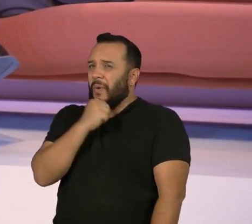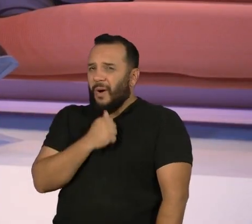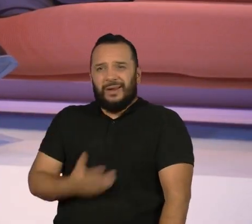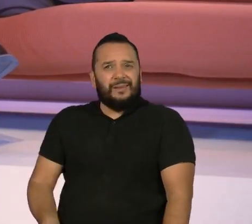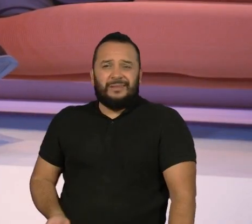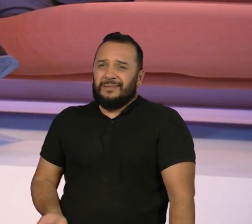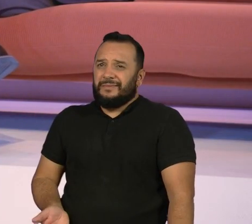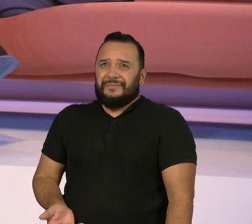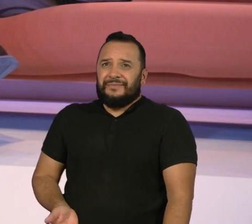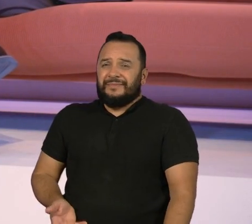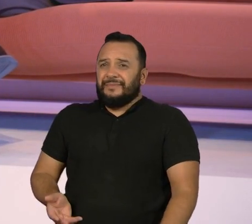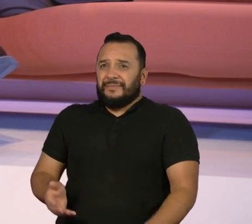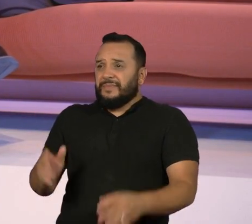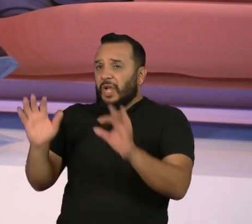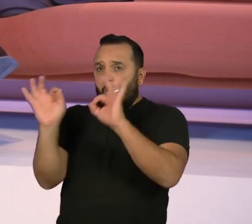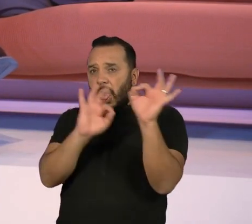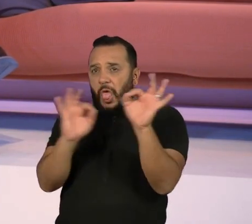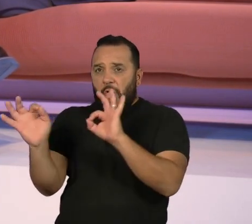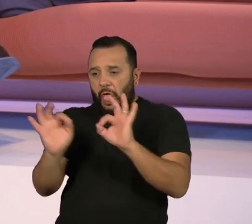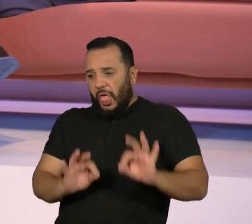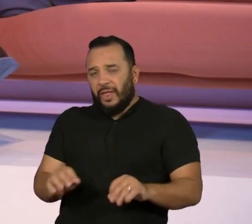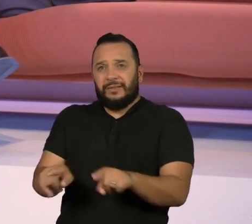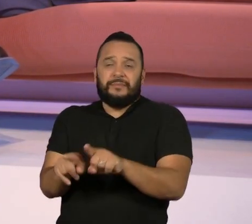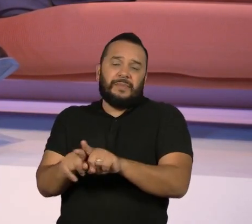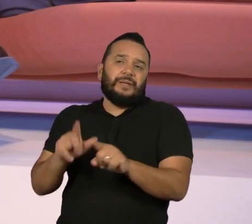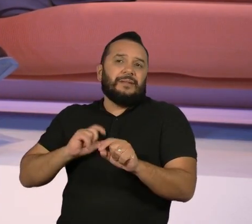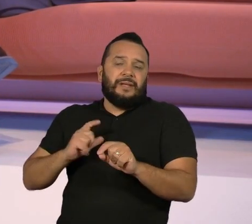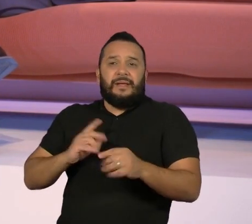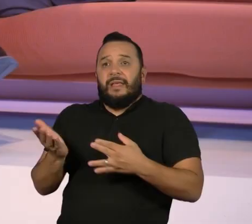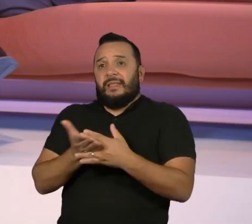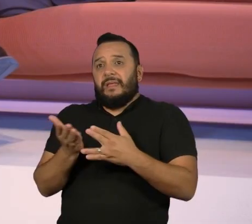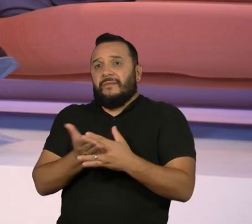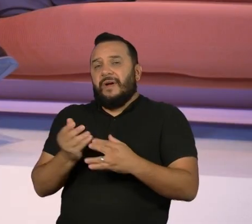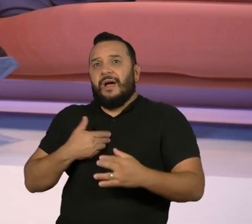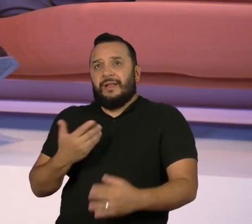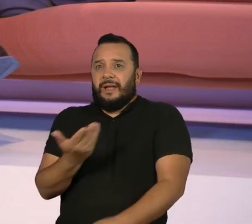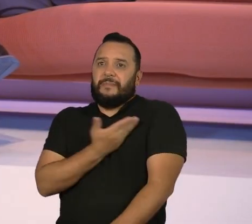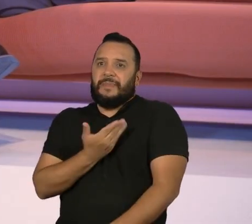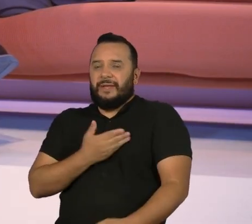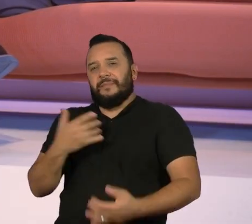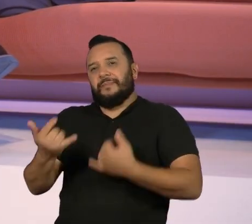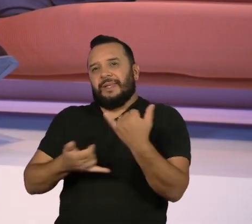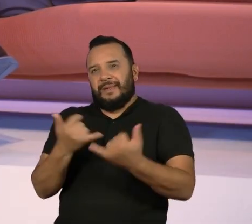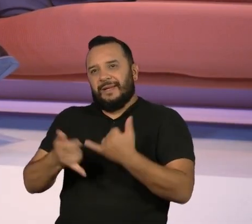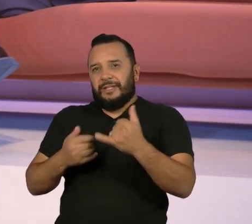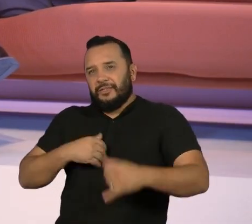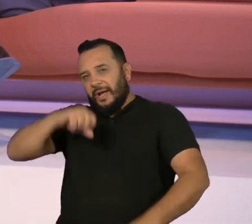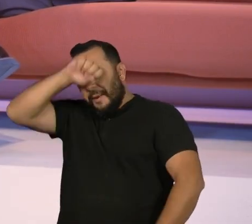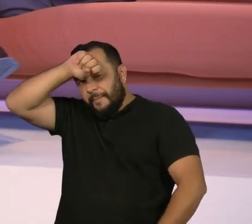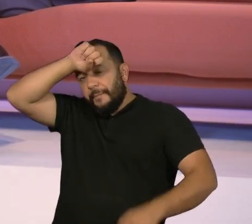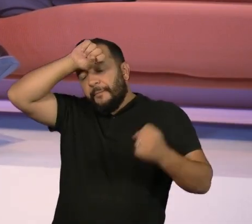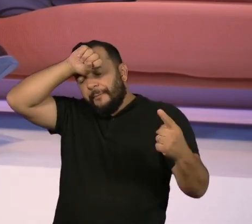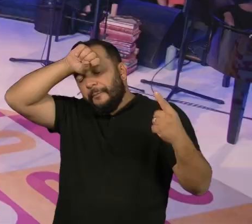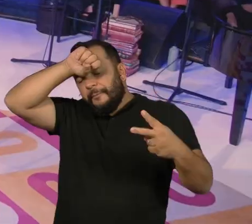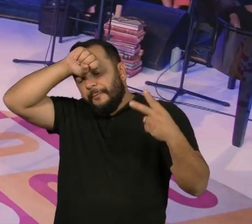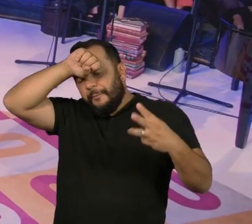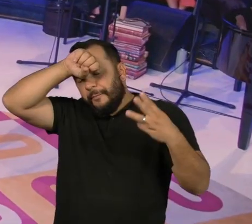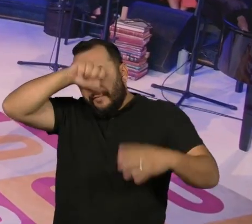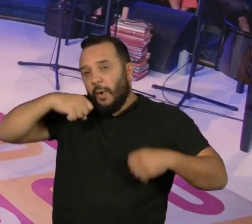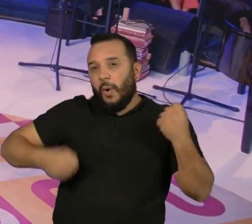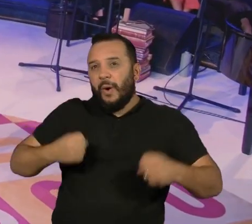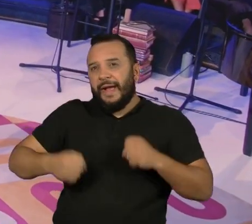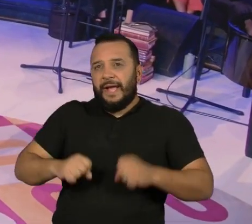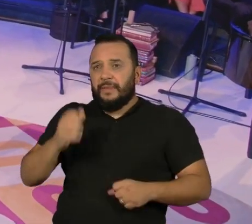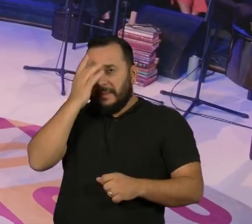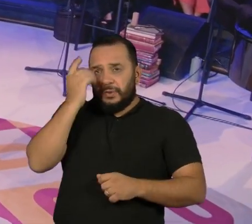Da mesma forma que não faz sentido na hora do recreio, tá os amigos brincando de pique, correndo, conversando, e